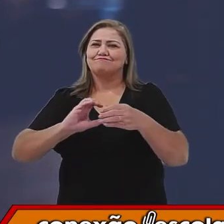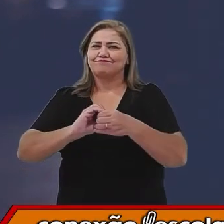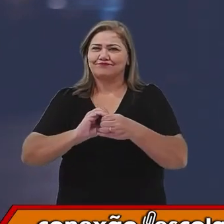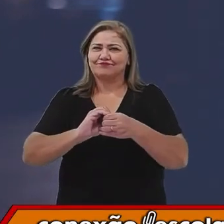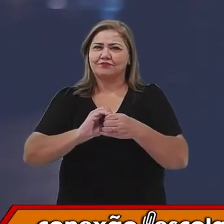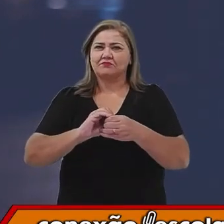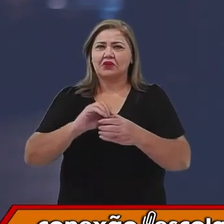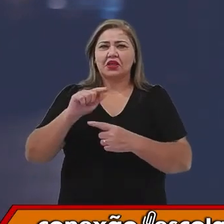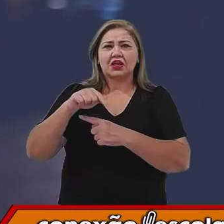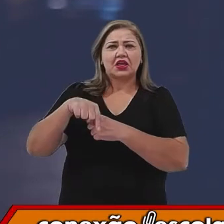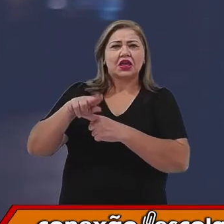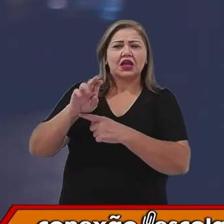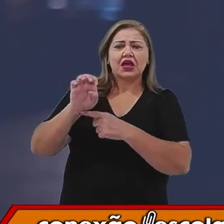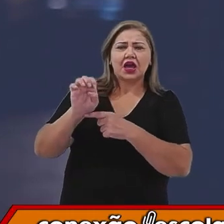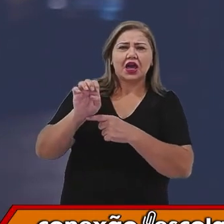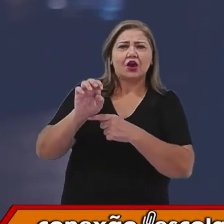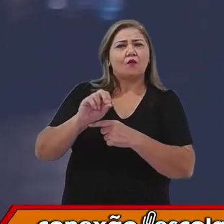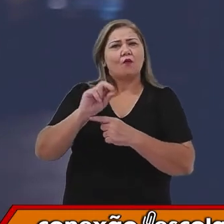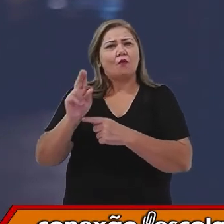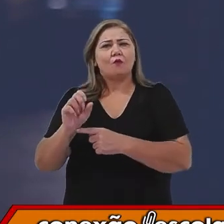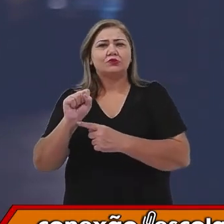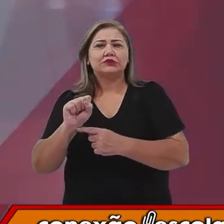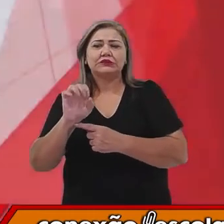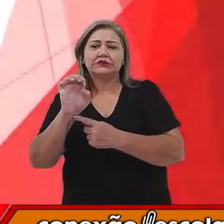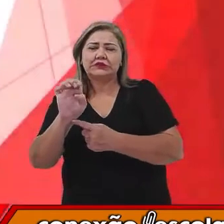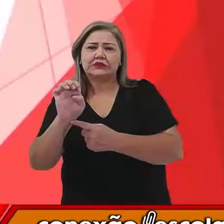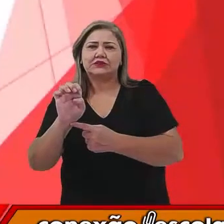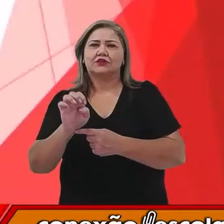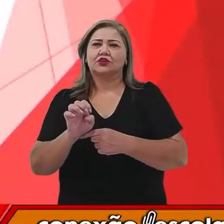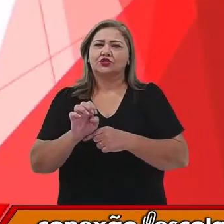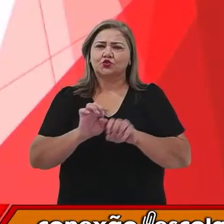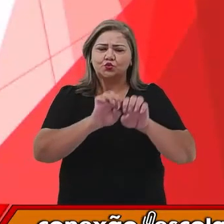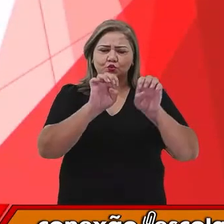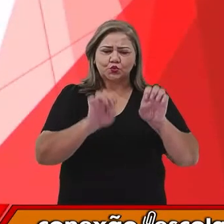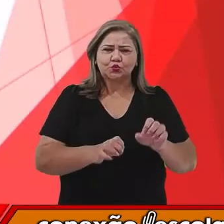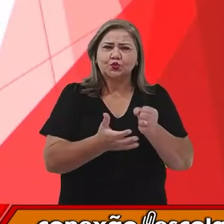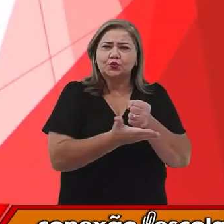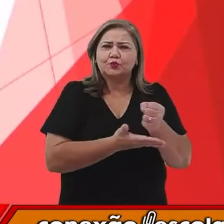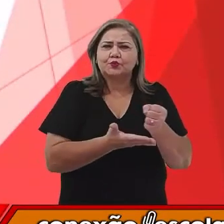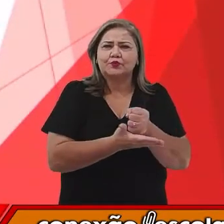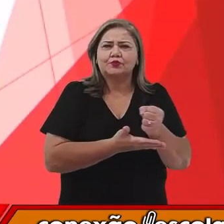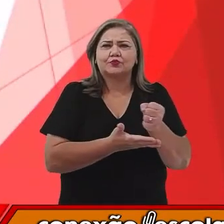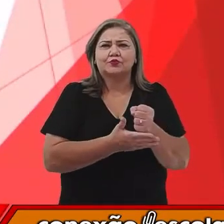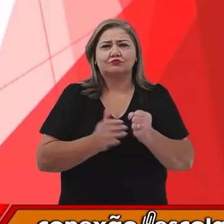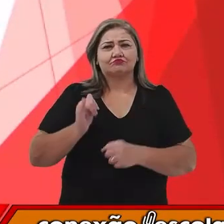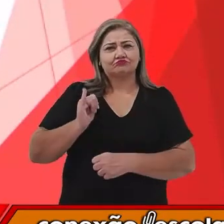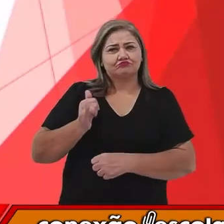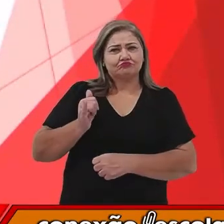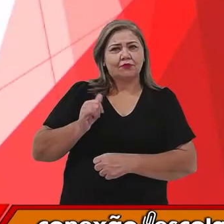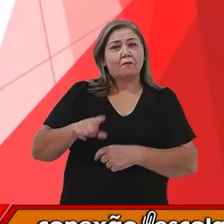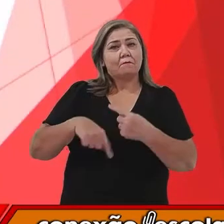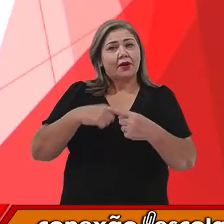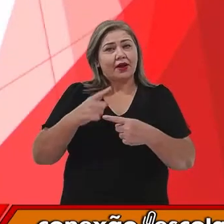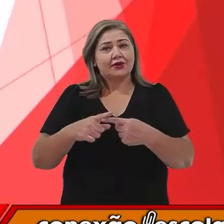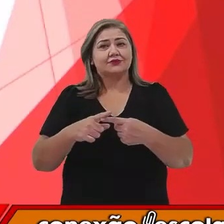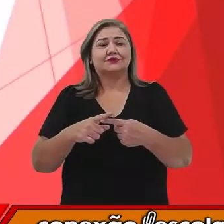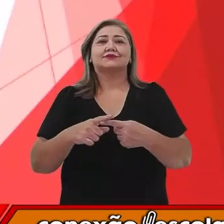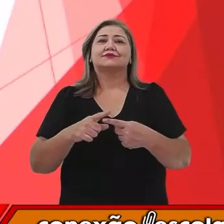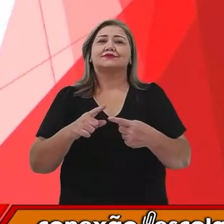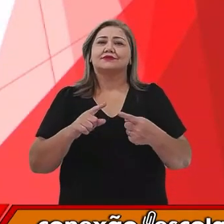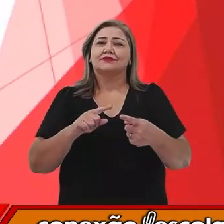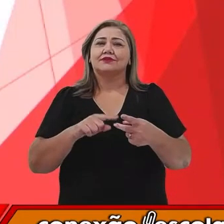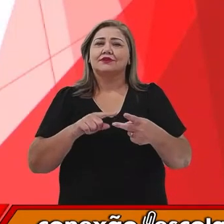Então, a estrutura básica, veja aí na tela. Fala do narrador, mais verbo de elocução,